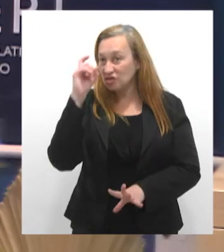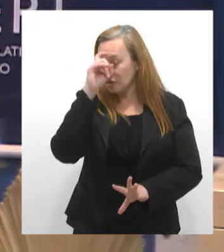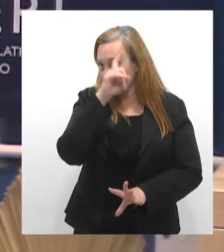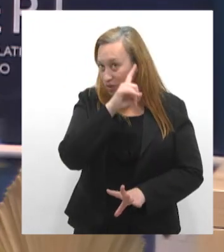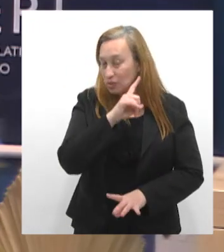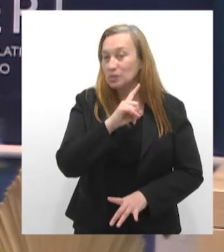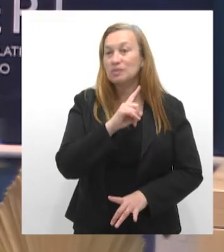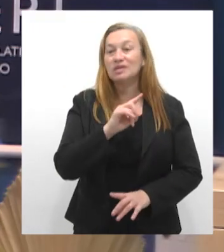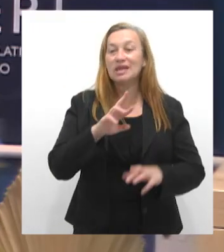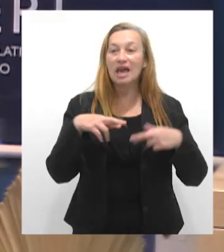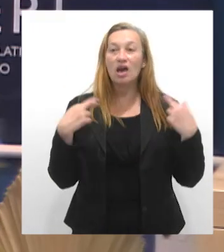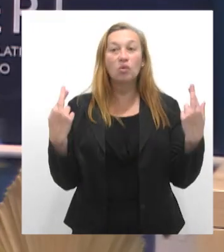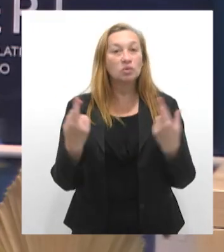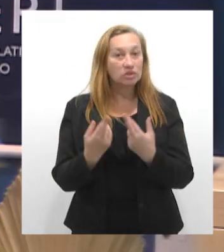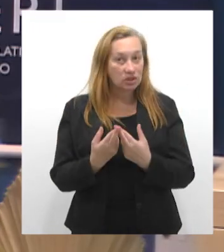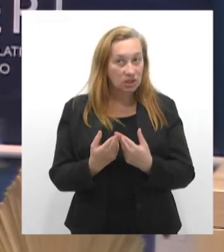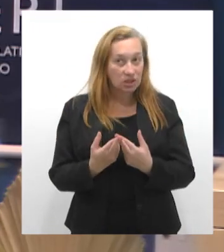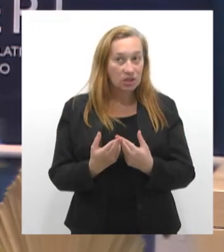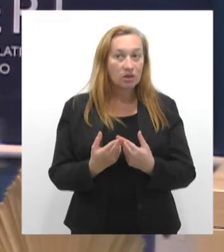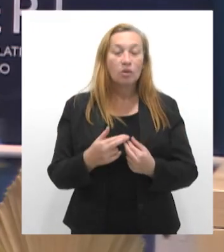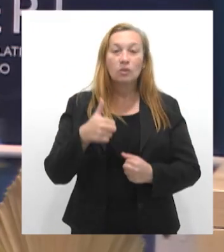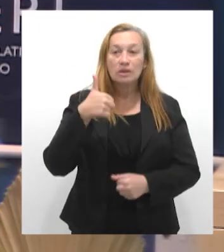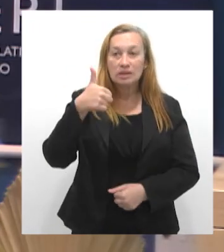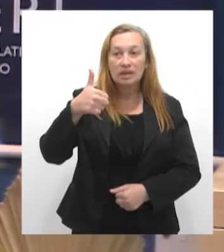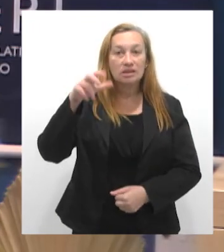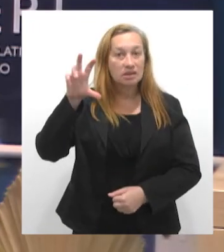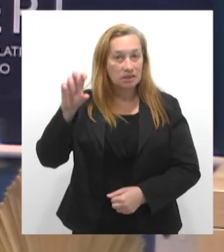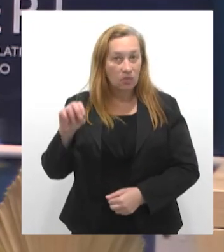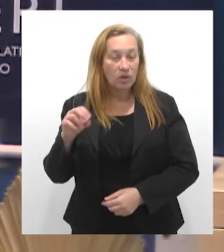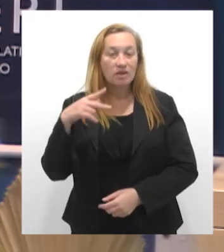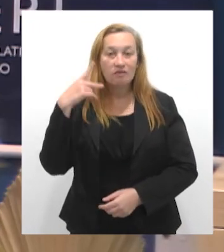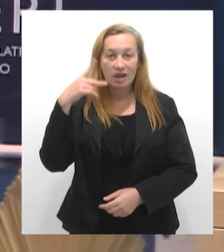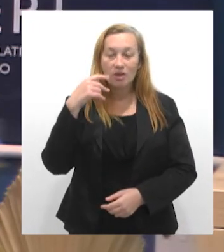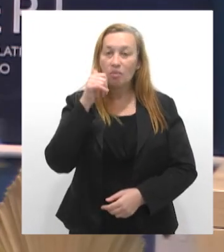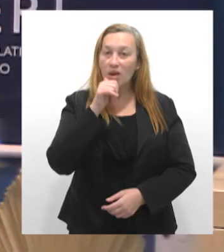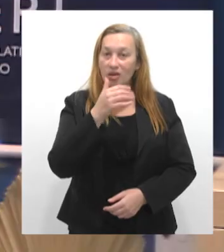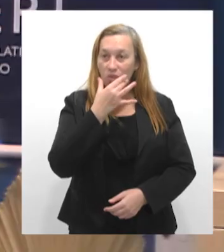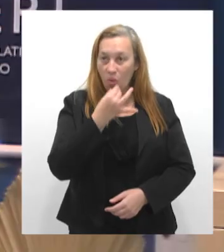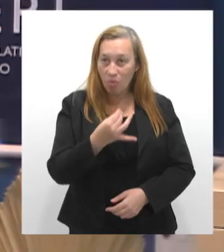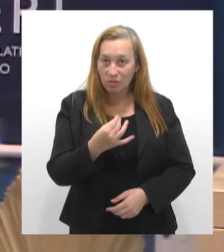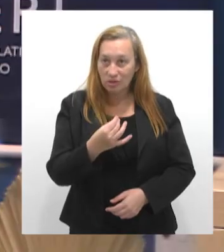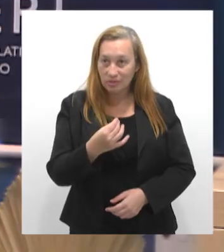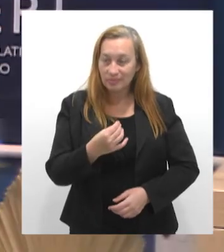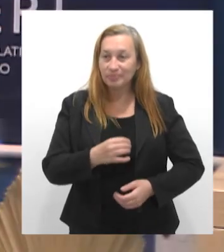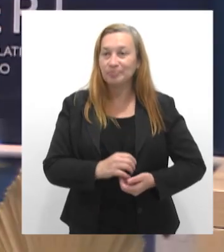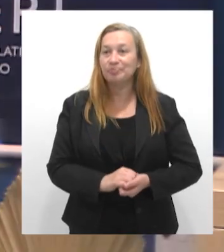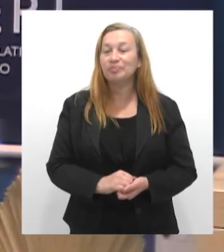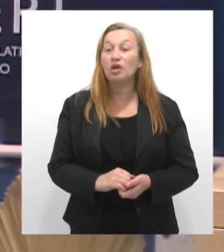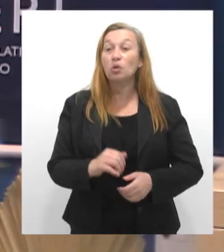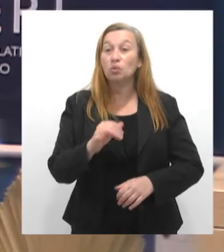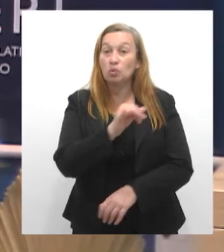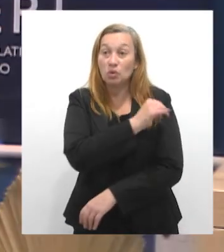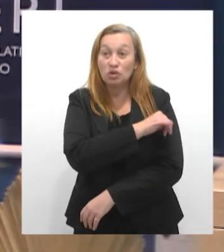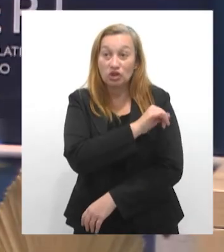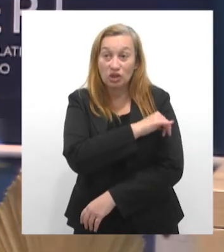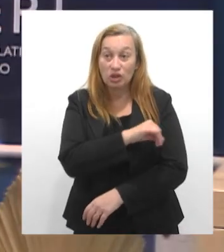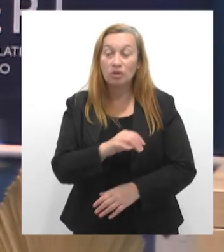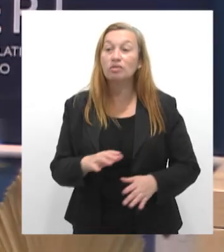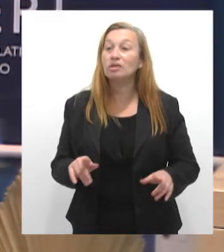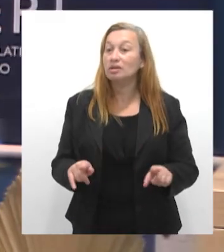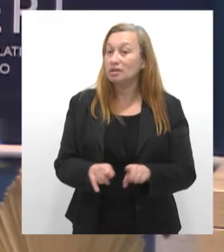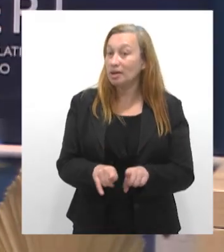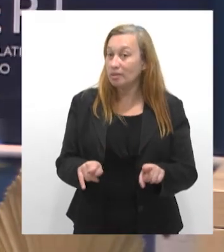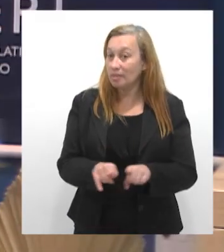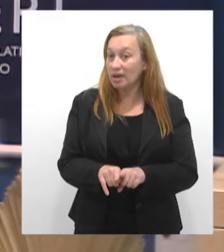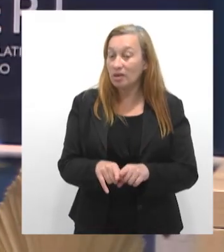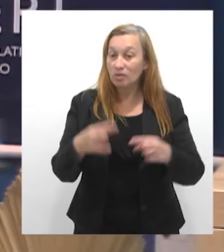você reunir num fórum 150 vereadores e vereadoras do Rio de Janeiro. Como enfrentou